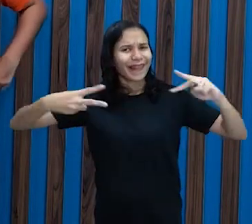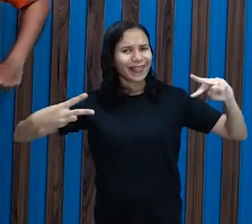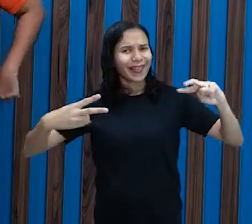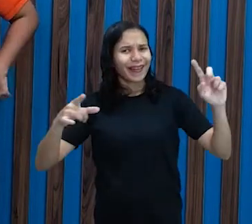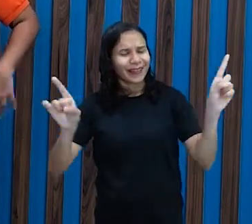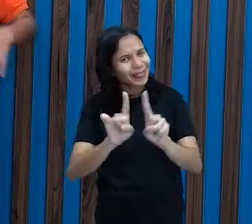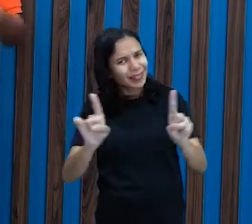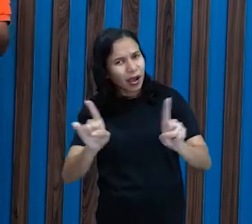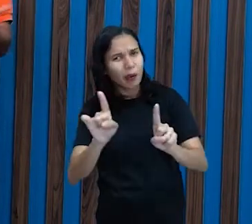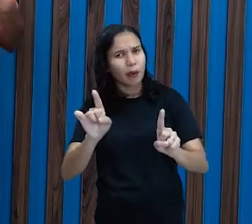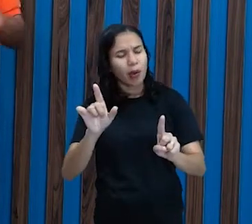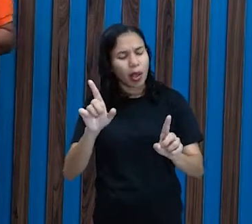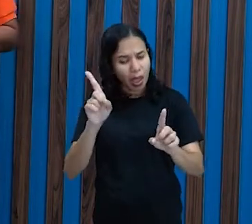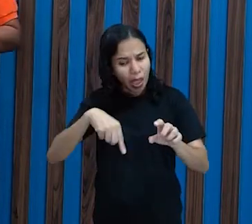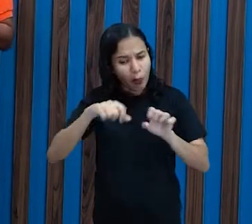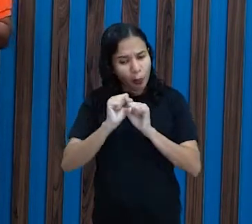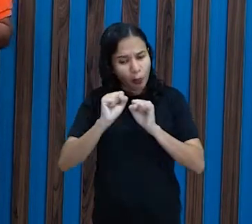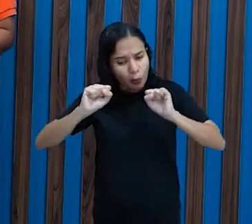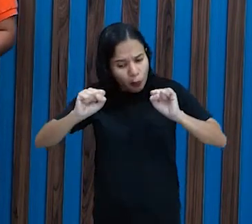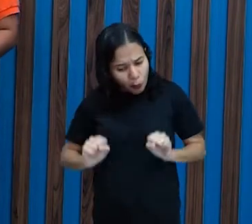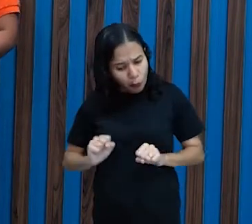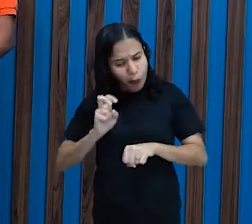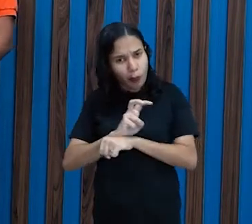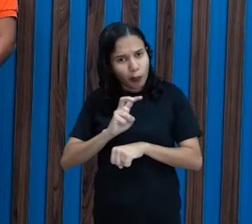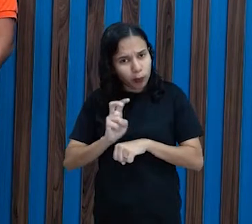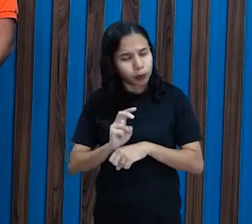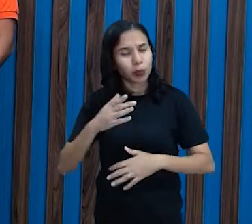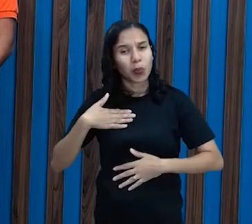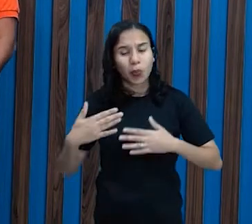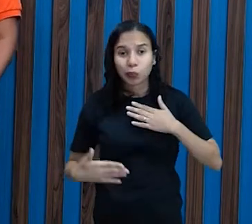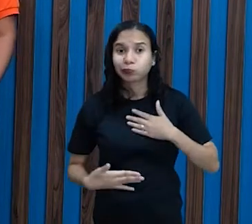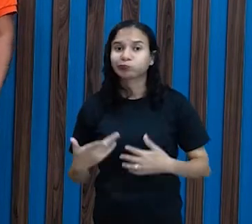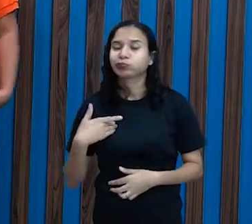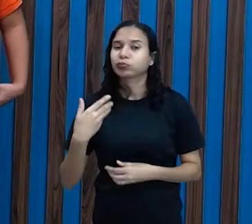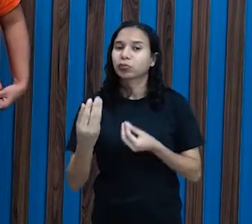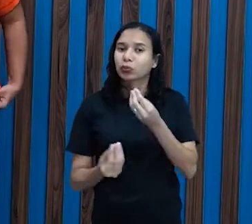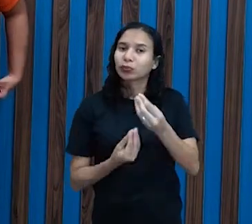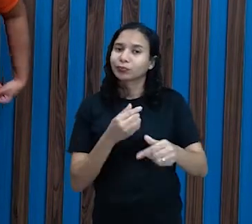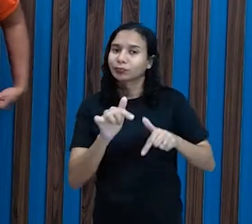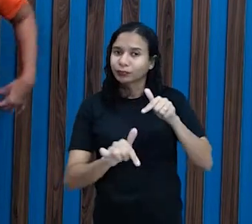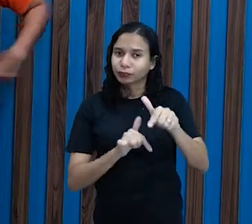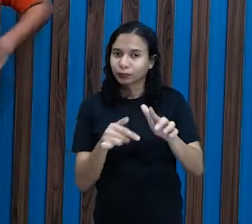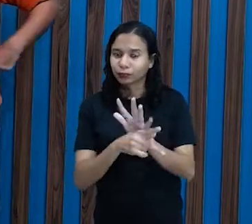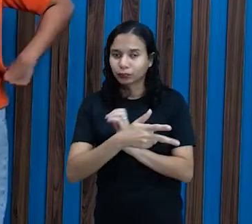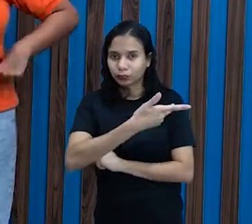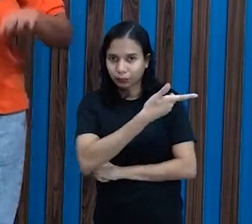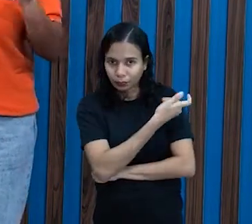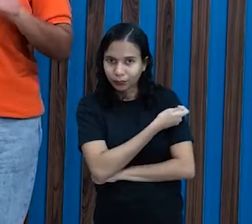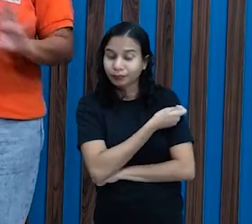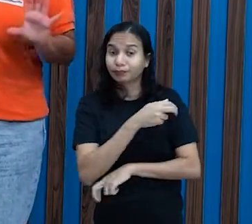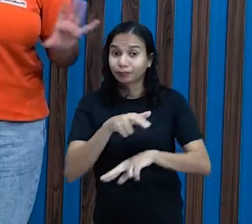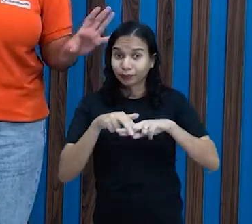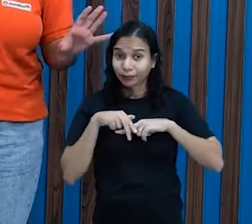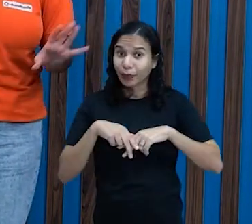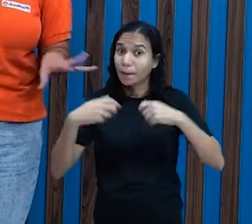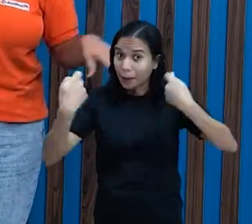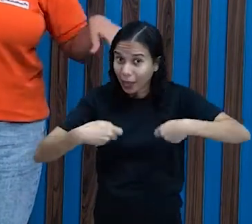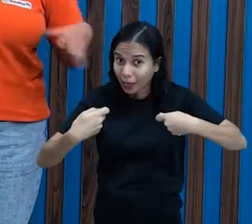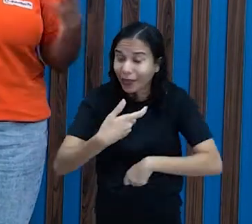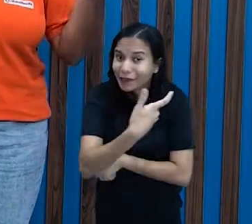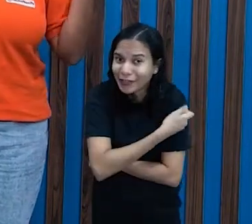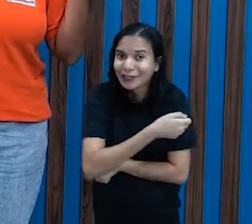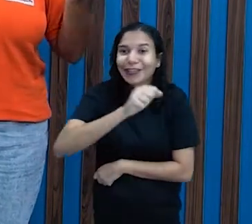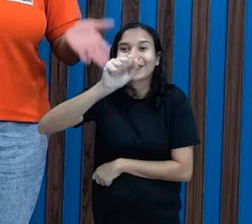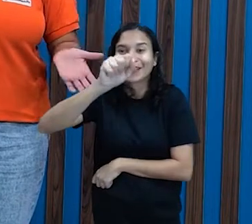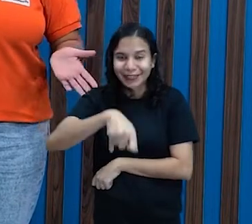um adestramento do nosso sistema imunológico, que é assim que as vacinas funcionam, tá? Então, assim, se vacinem. Se